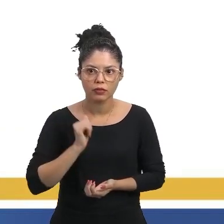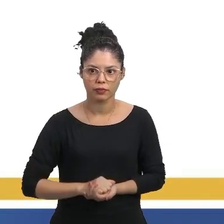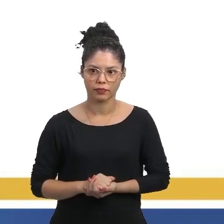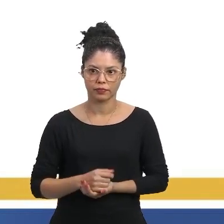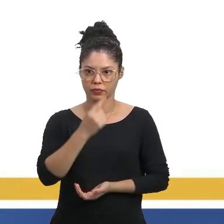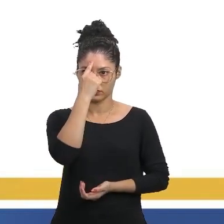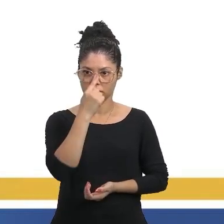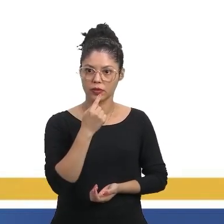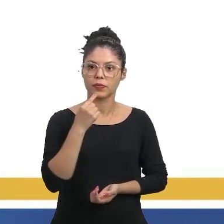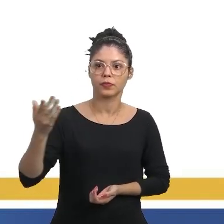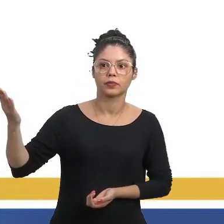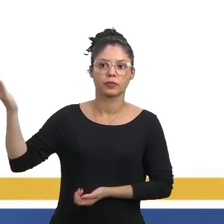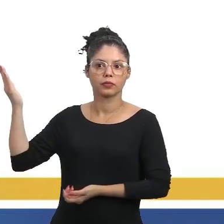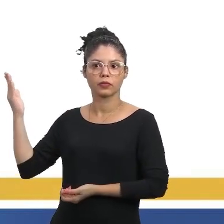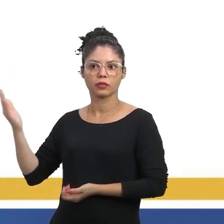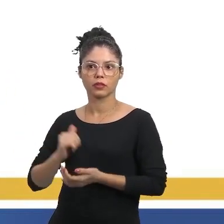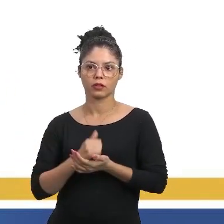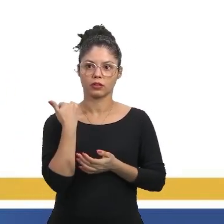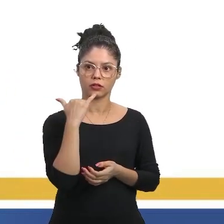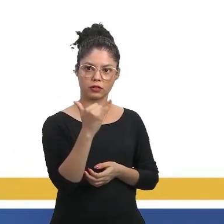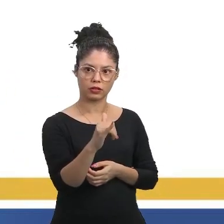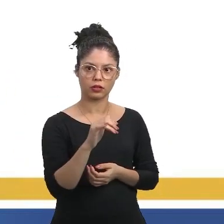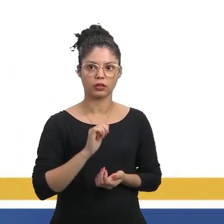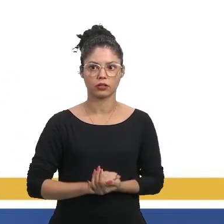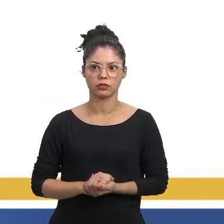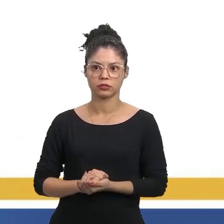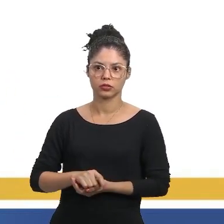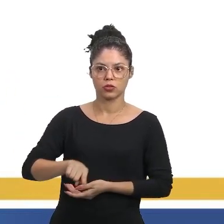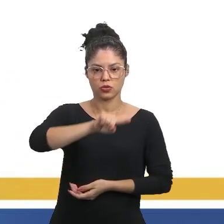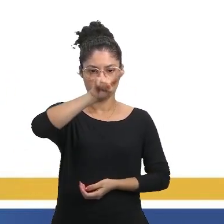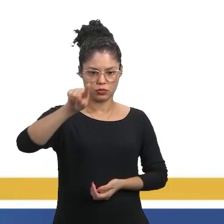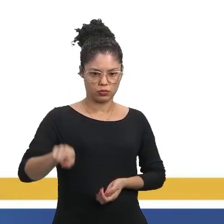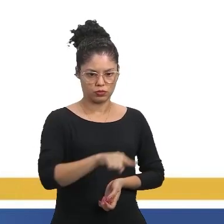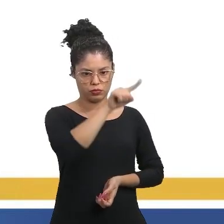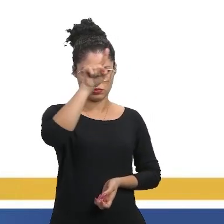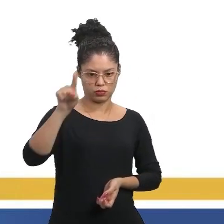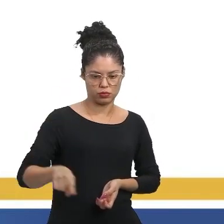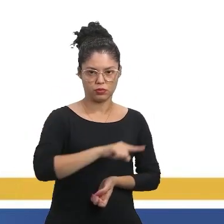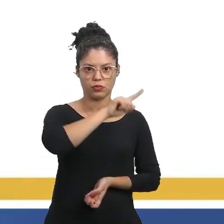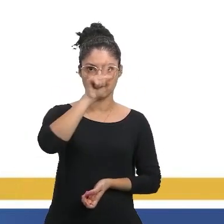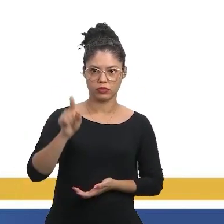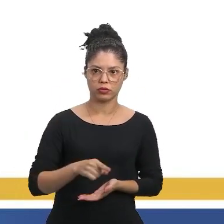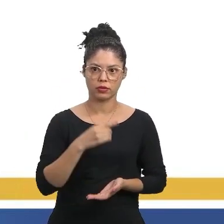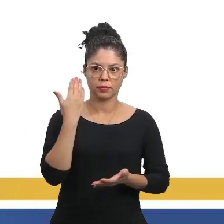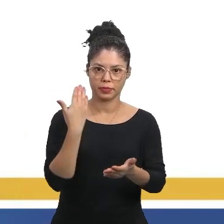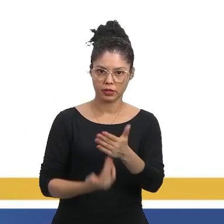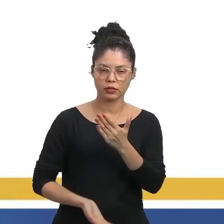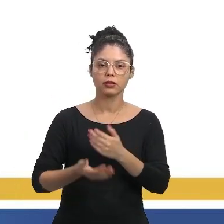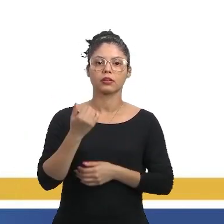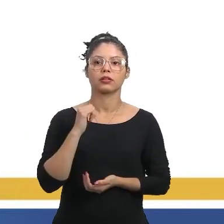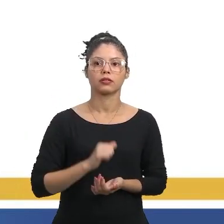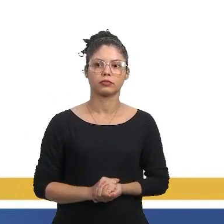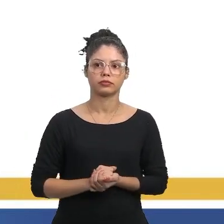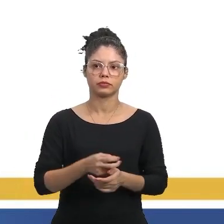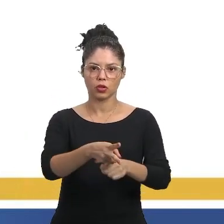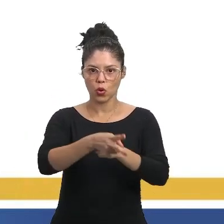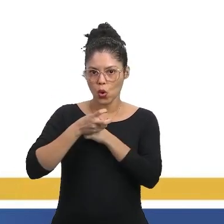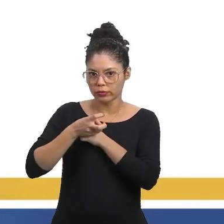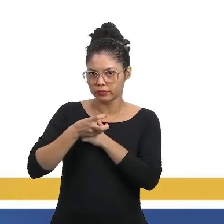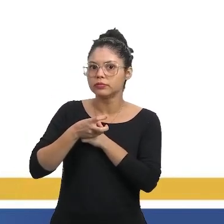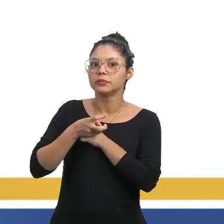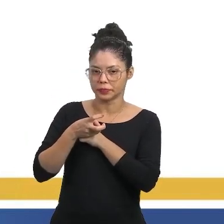aqui a imagem. O elétron ele ficaria girando nessas órbitas, chegar um momento que ele ia perder essa carga que ele